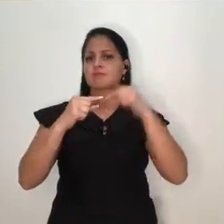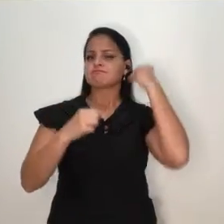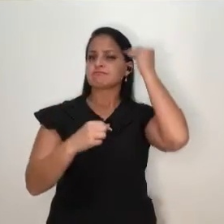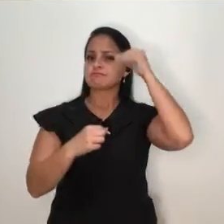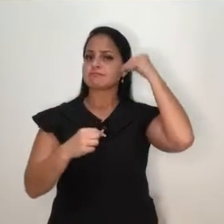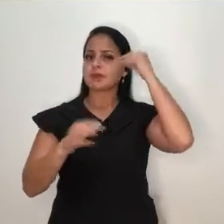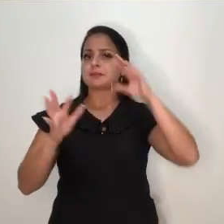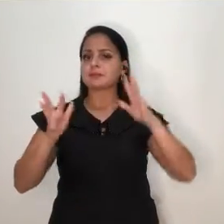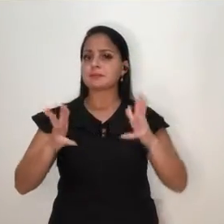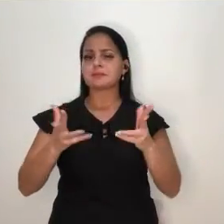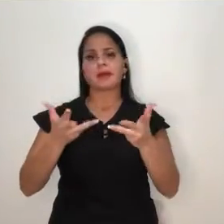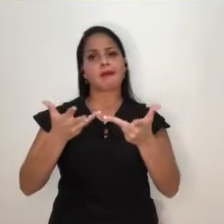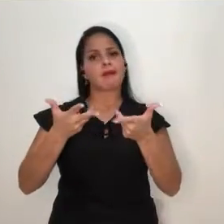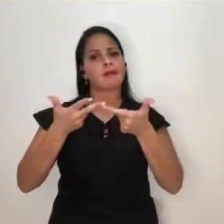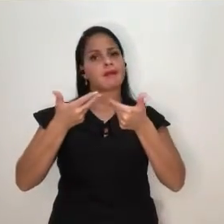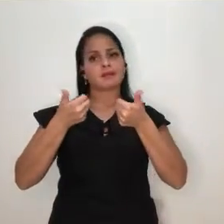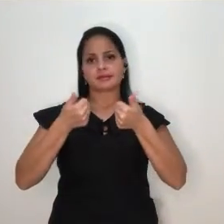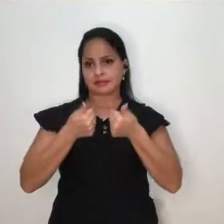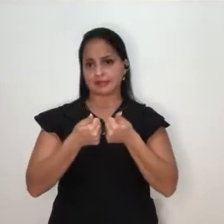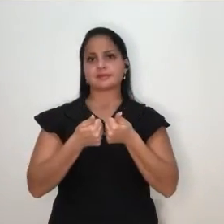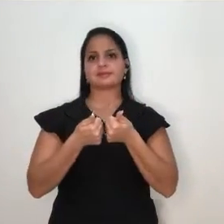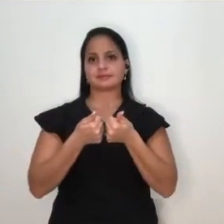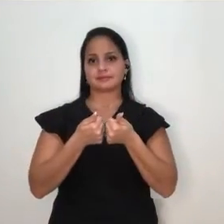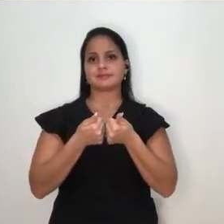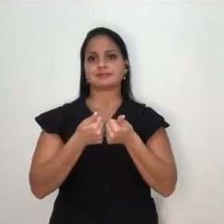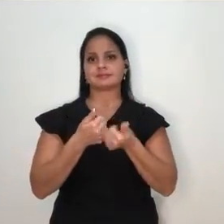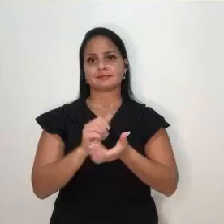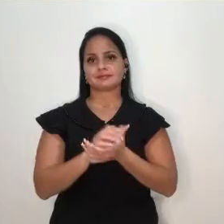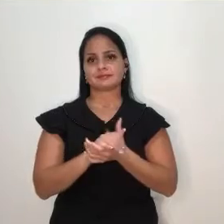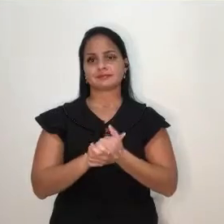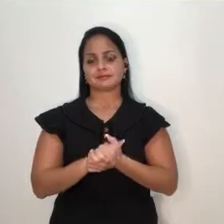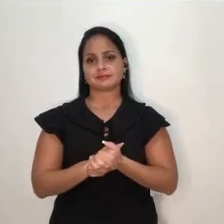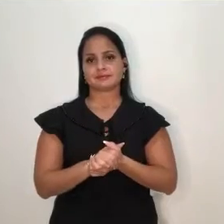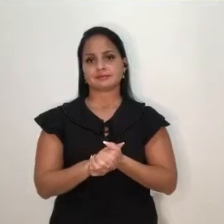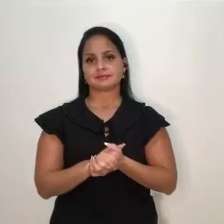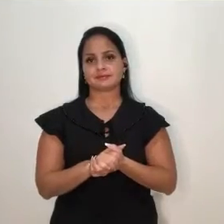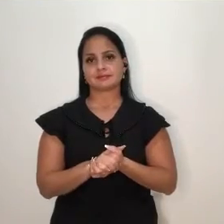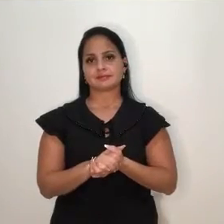bem bacana de fazer